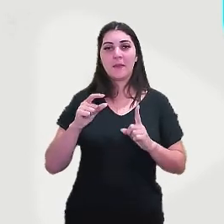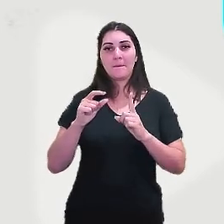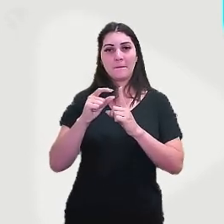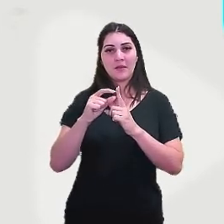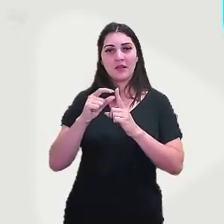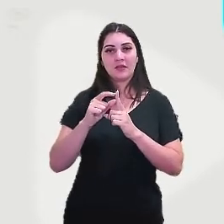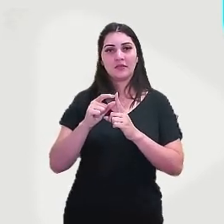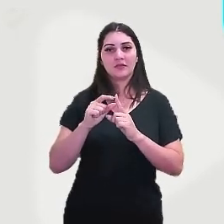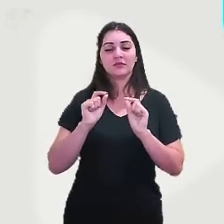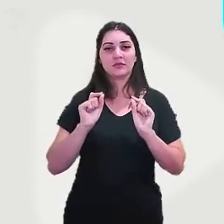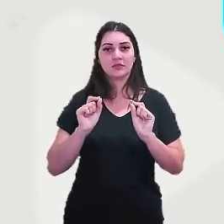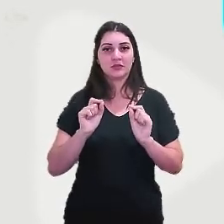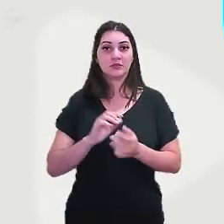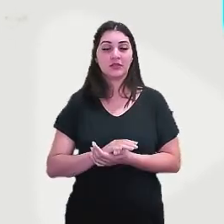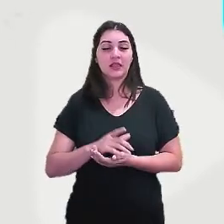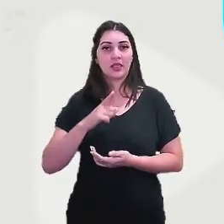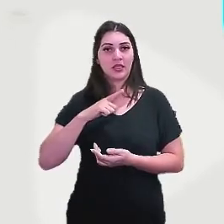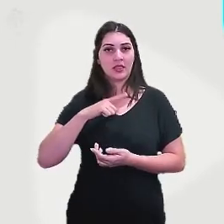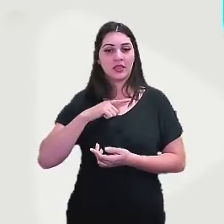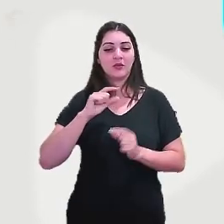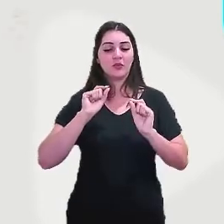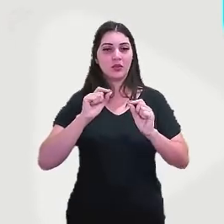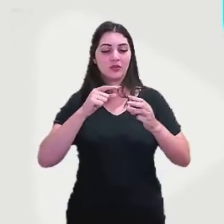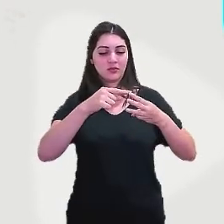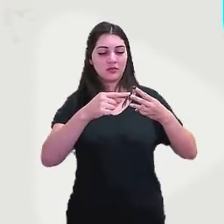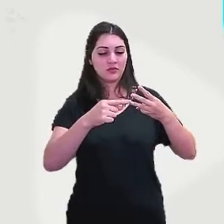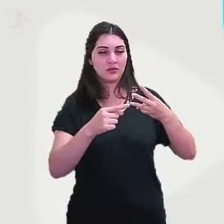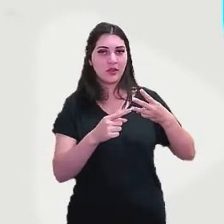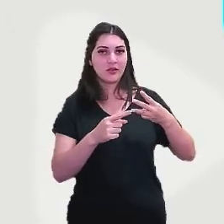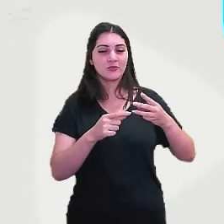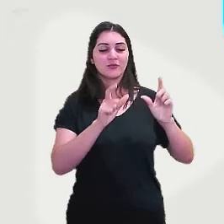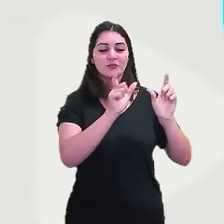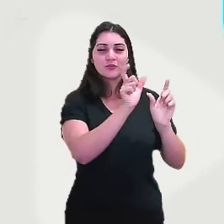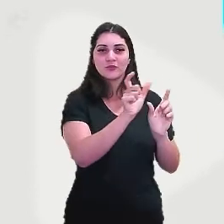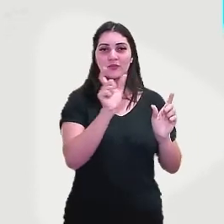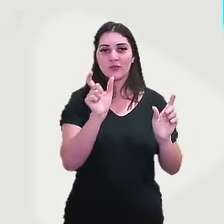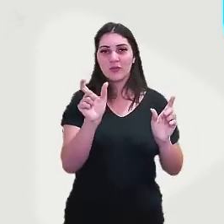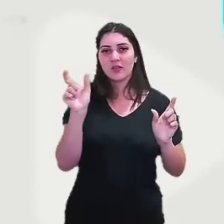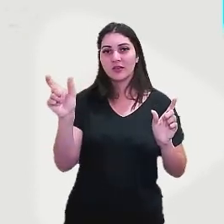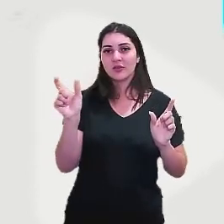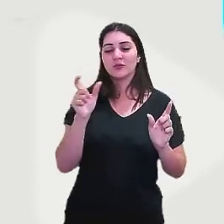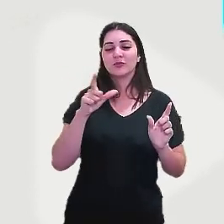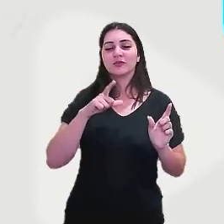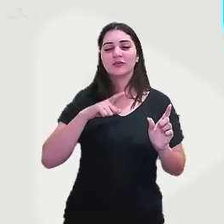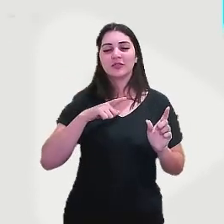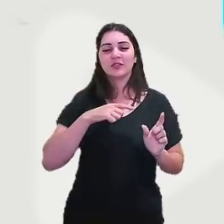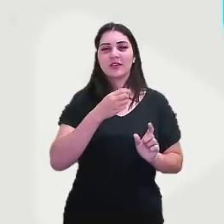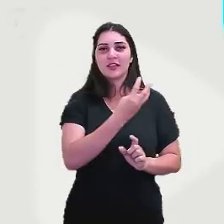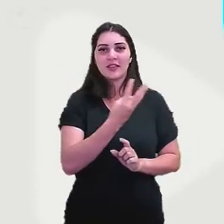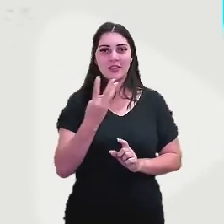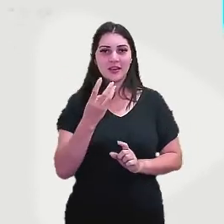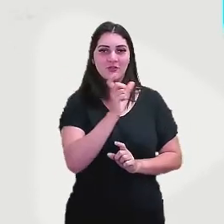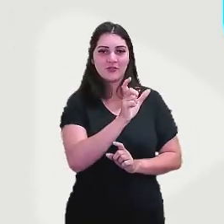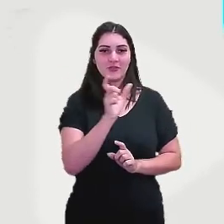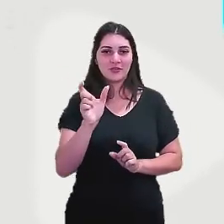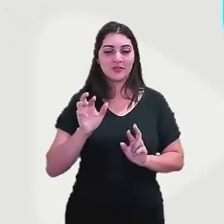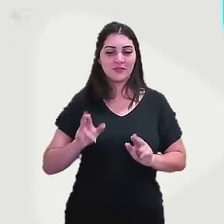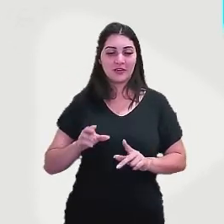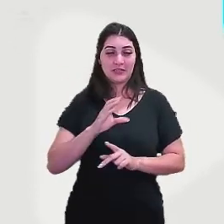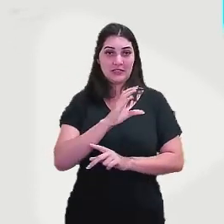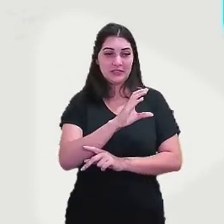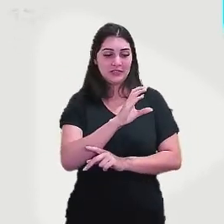esse gosto na segunda frase está querendo dizer que ele é um substantivo, tá? Que meu gosto é diferente